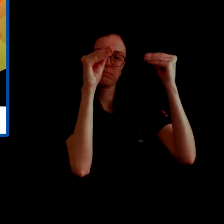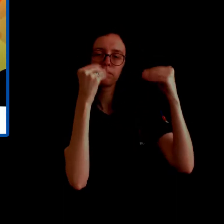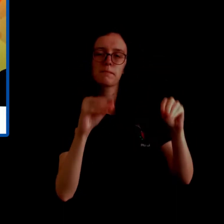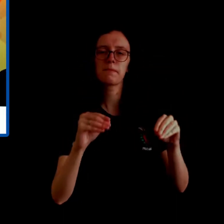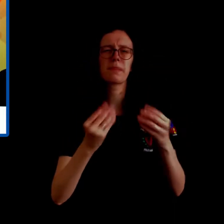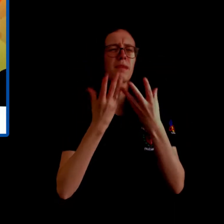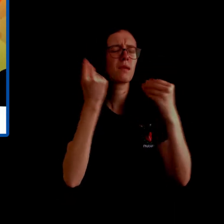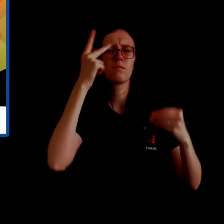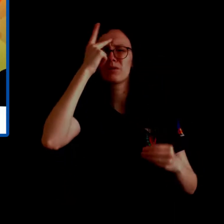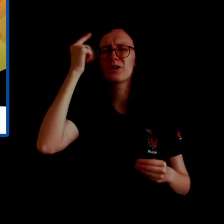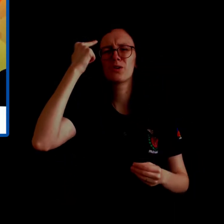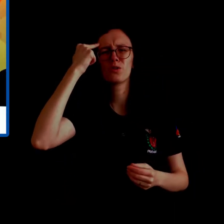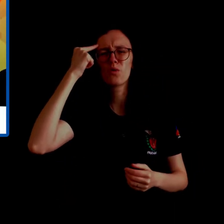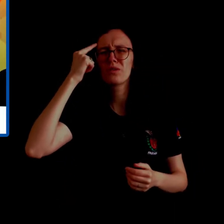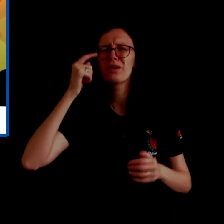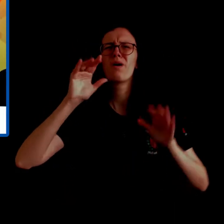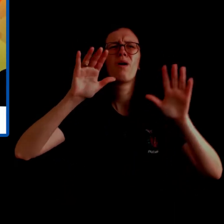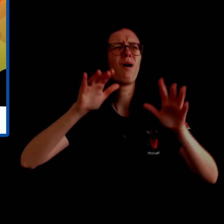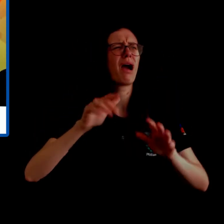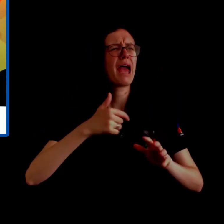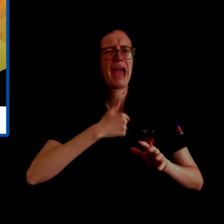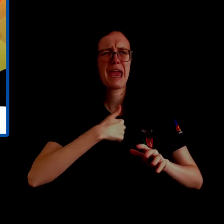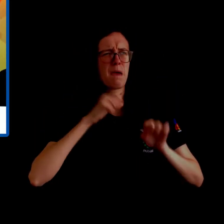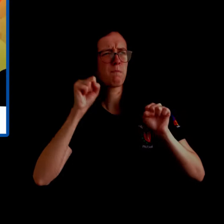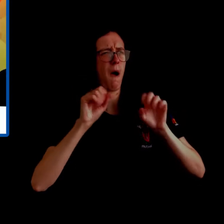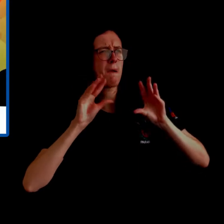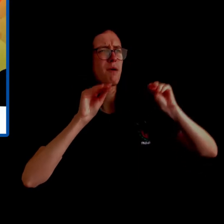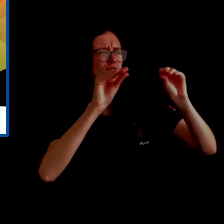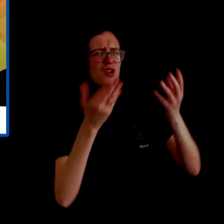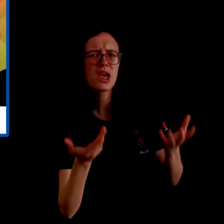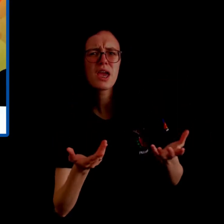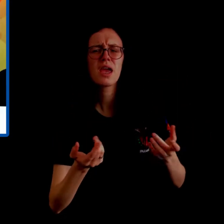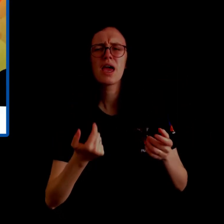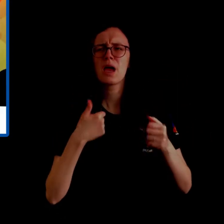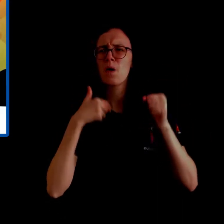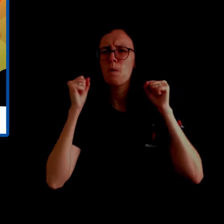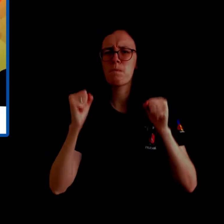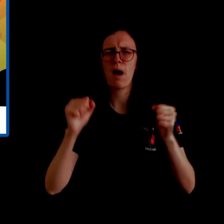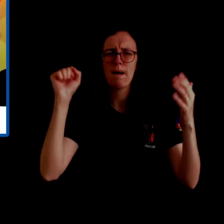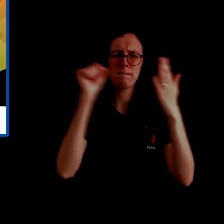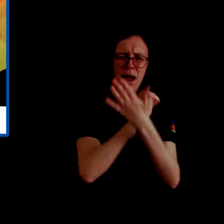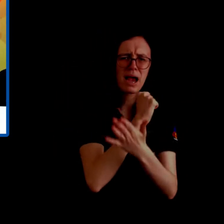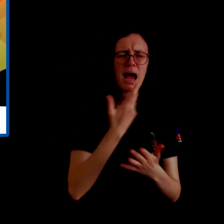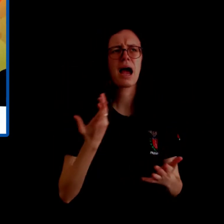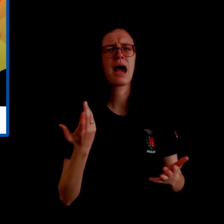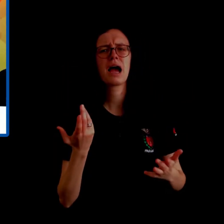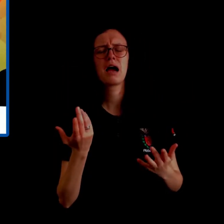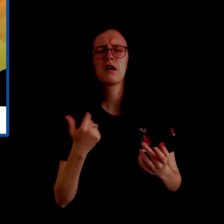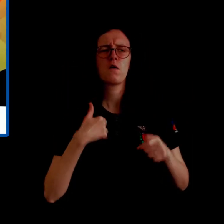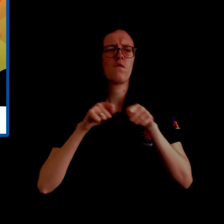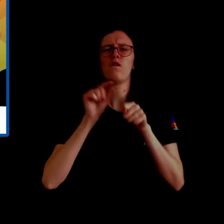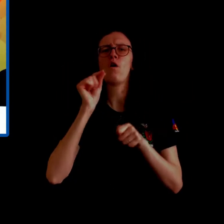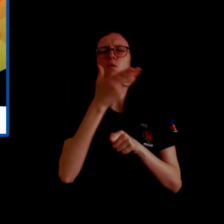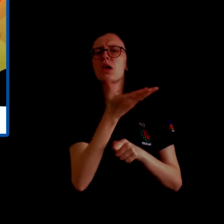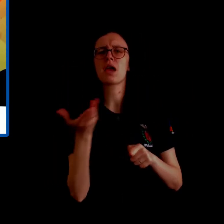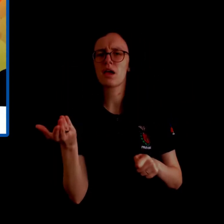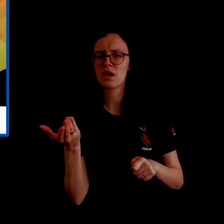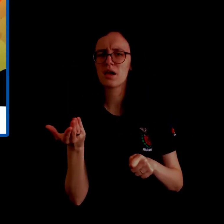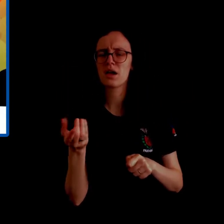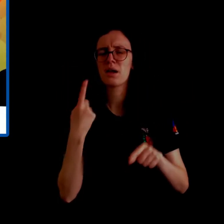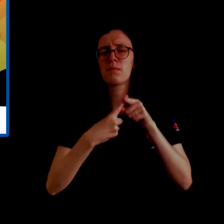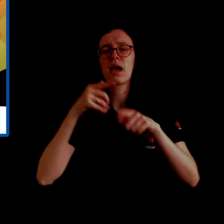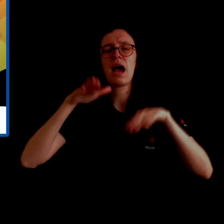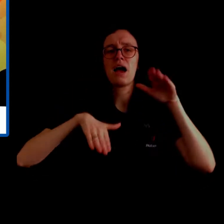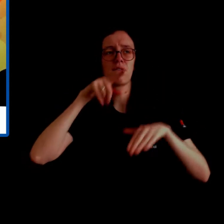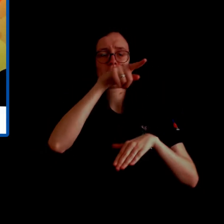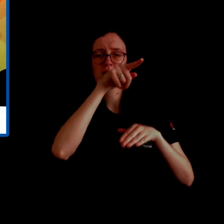com dúvida. Olha, eu devo mexer no formulário? Eu posso excluir o formulário? O que eu posso fazer com esse formulário? Porque muitas vezes